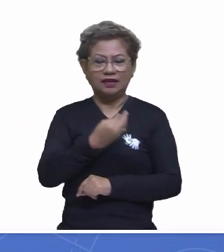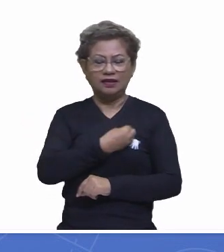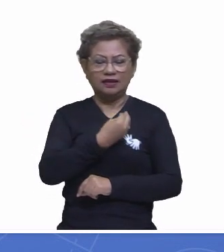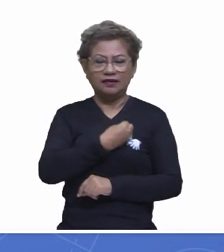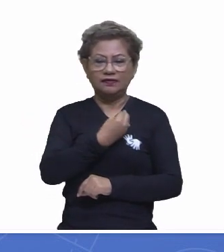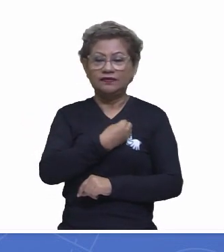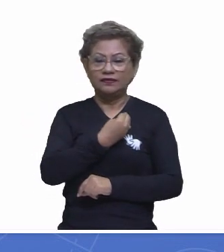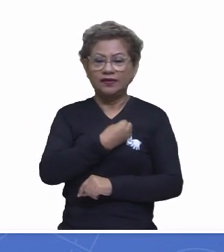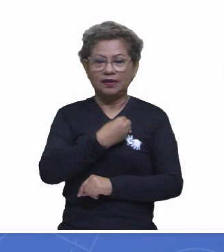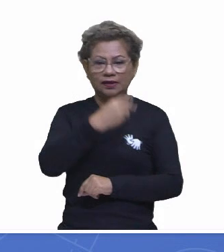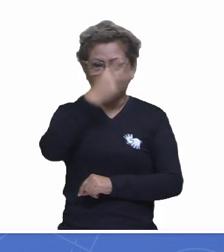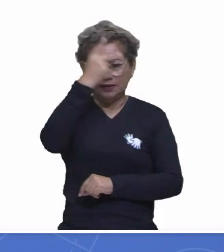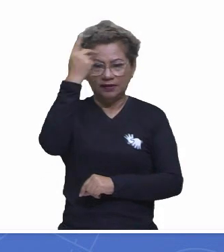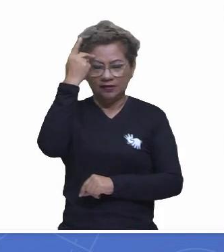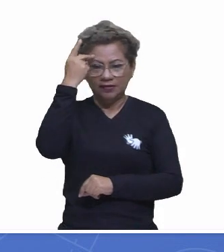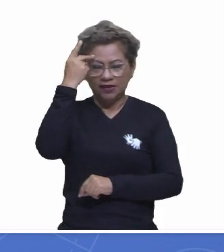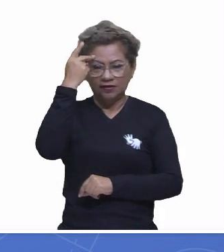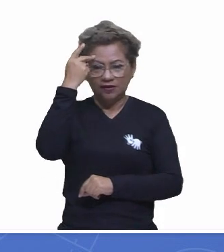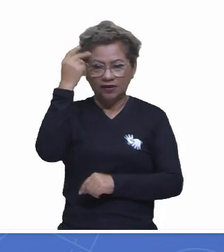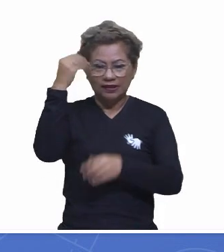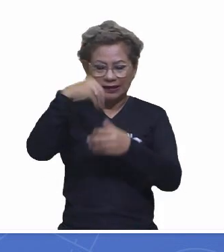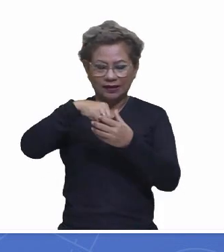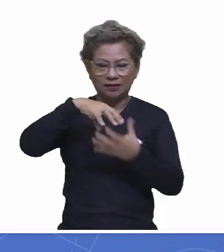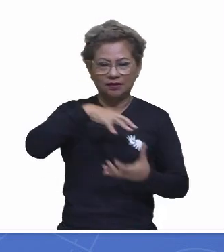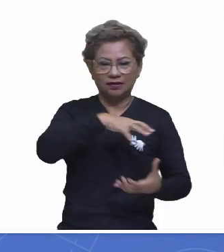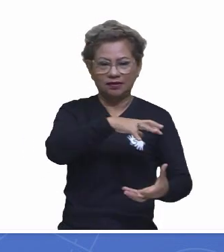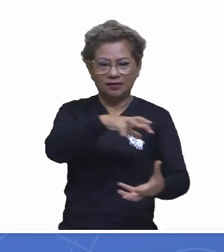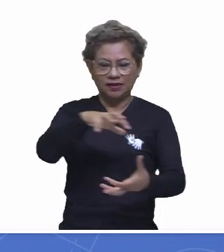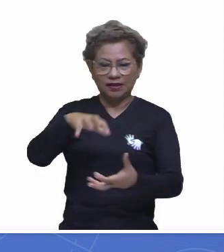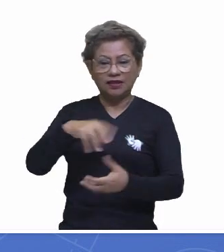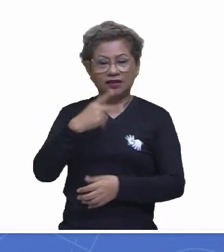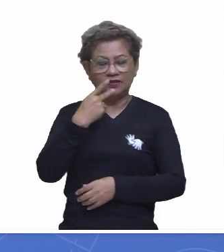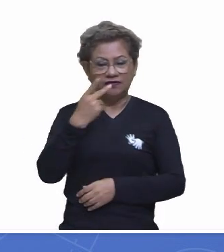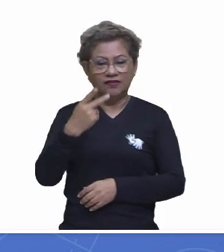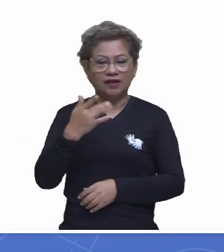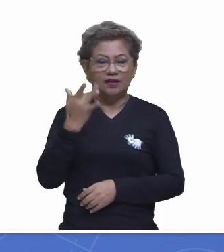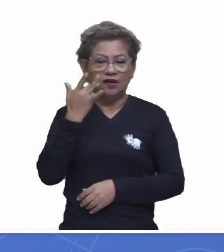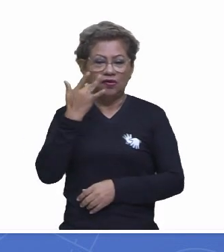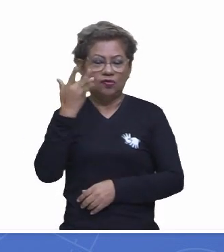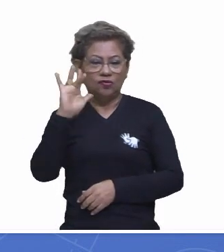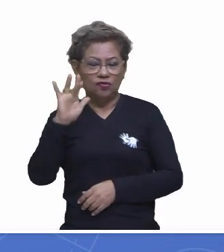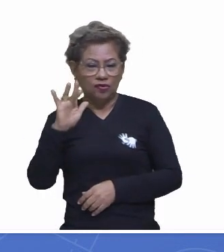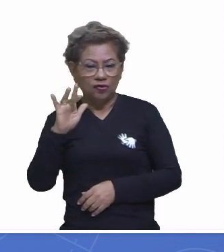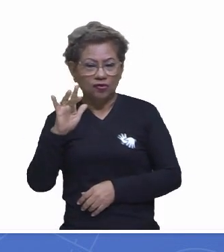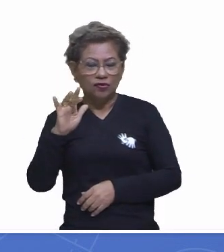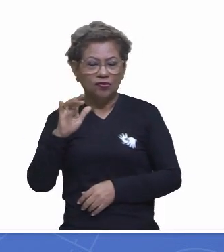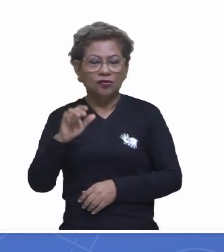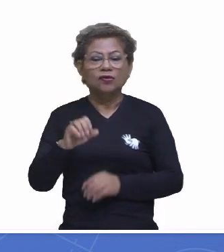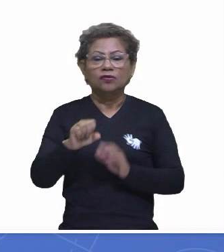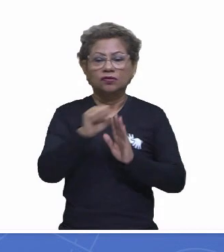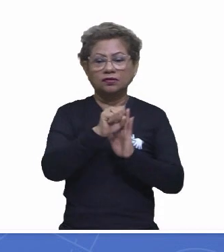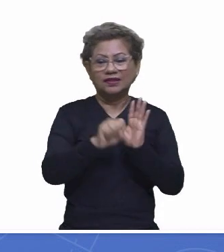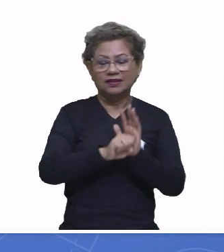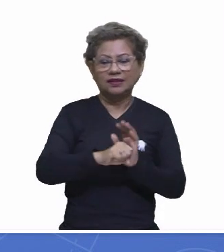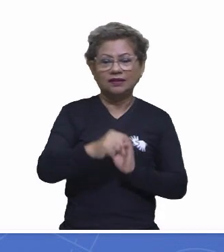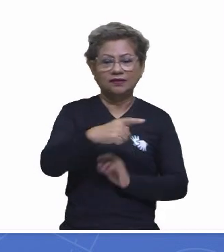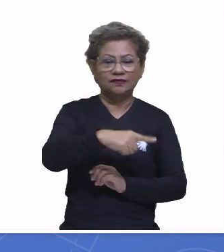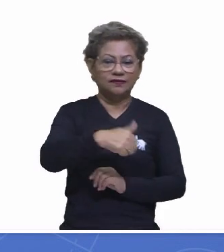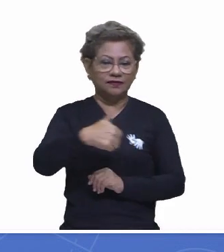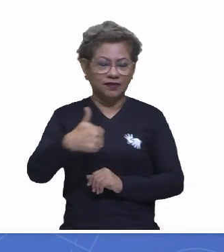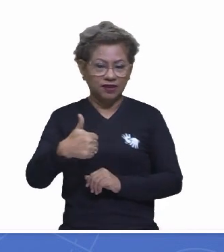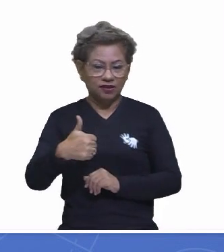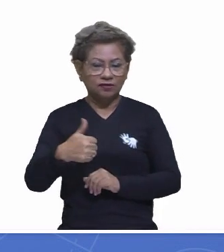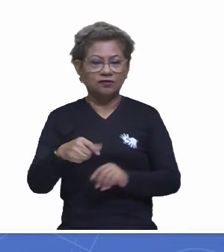no planeta. Chamados por muitos de ouro do século XXI, elementos do futuro ou vitaminas